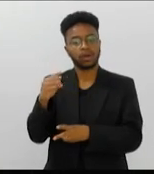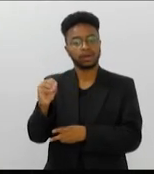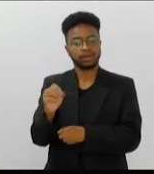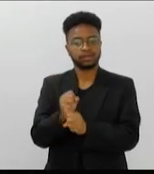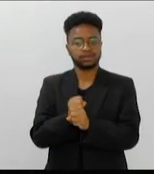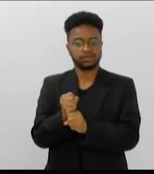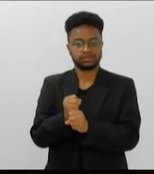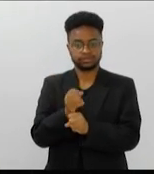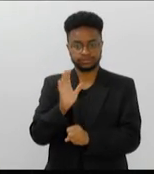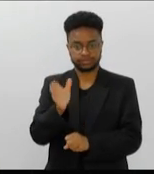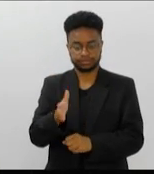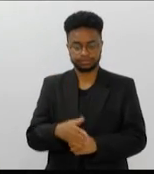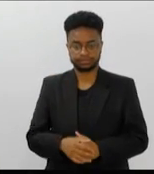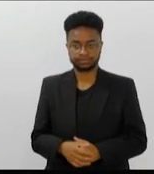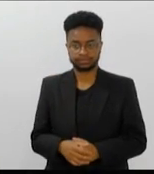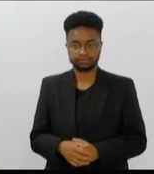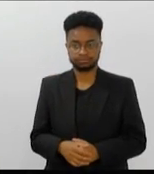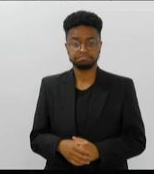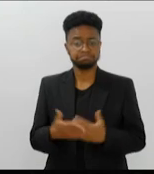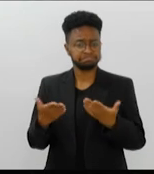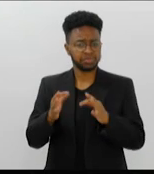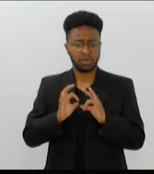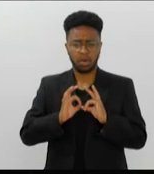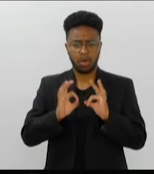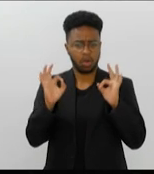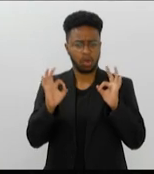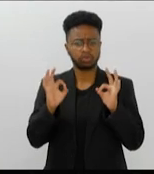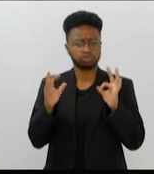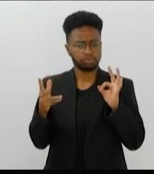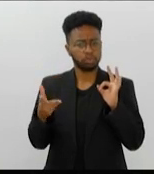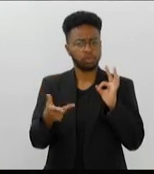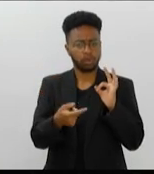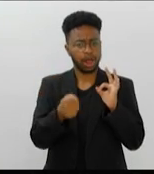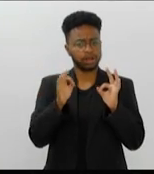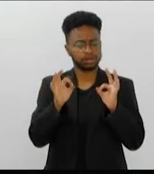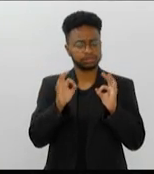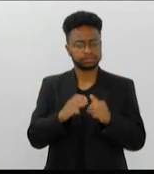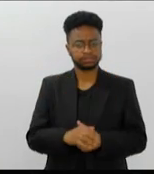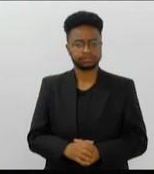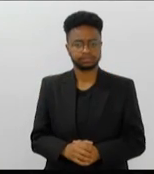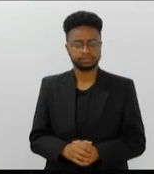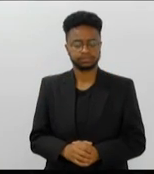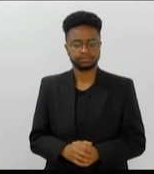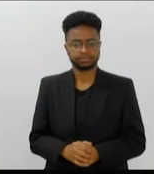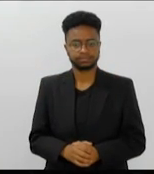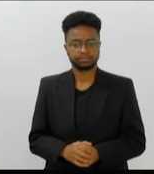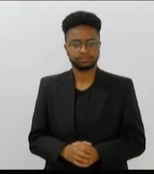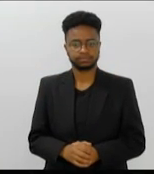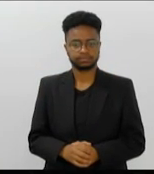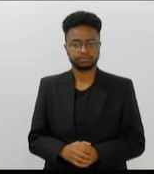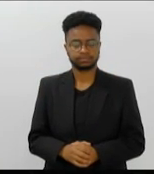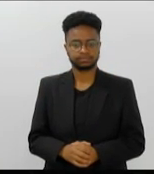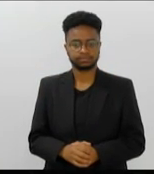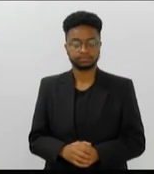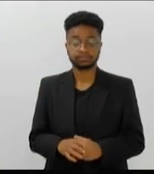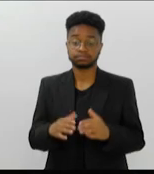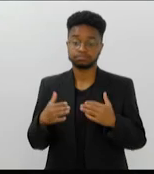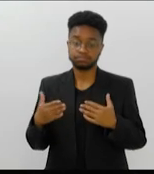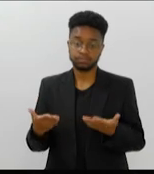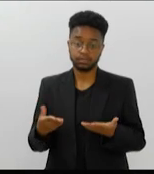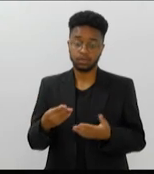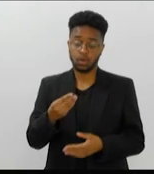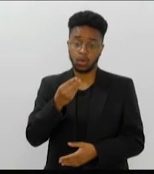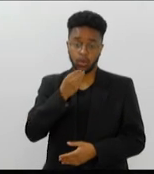anos e um sucesso muito grande. Então, é